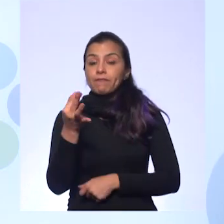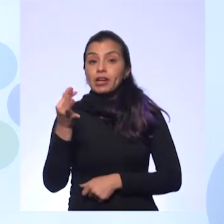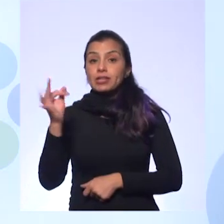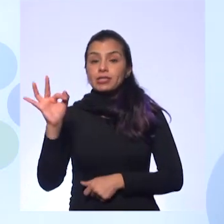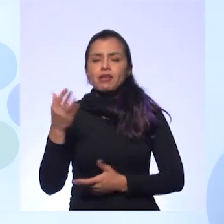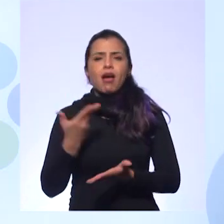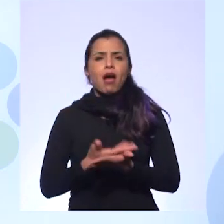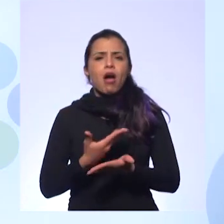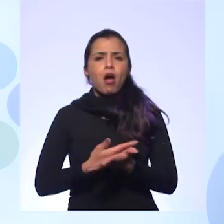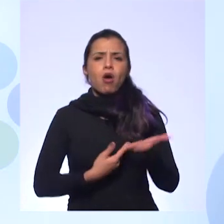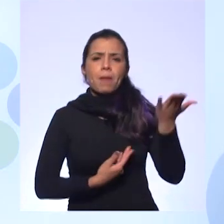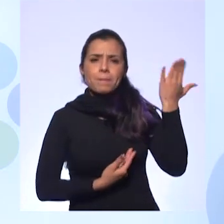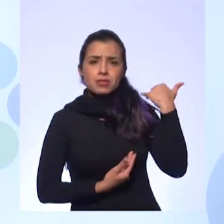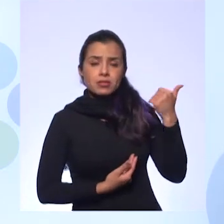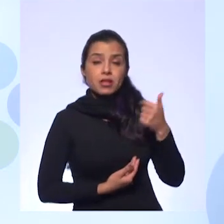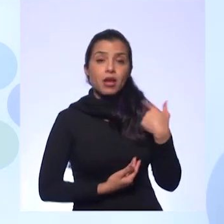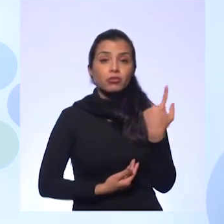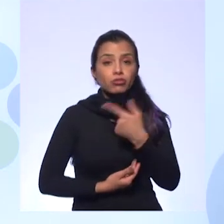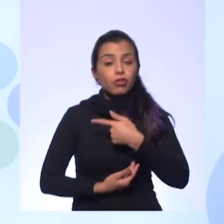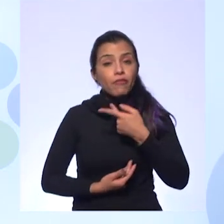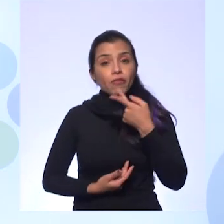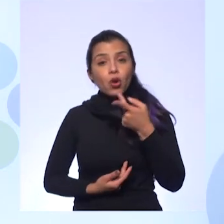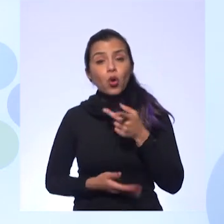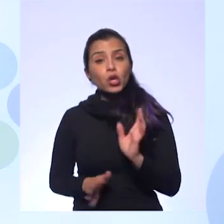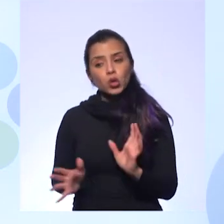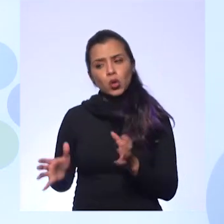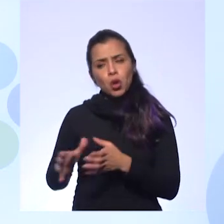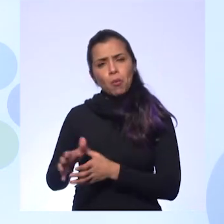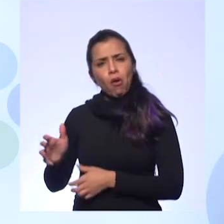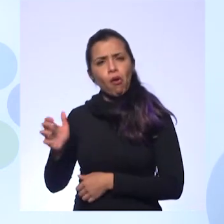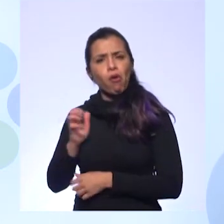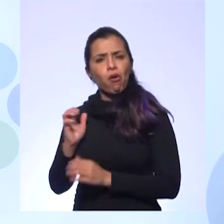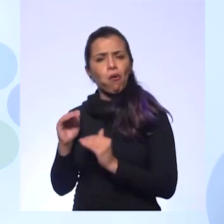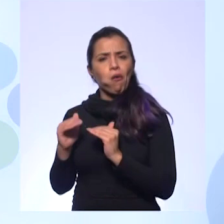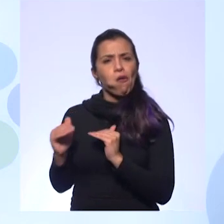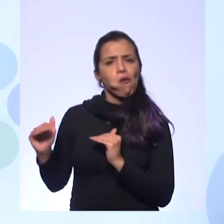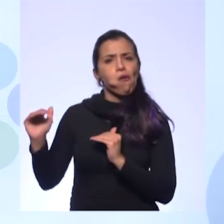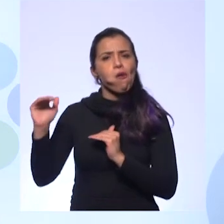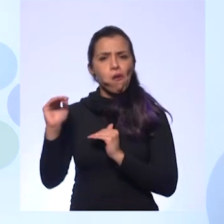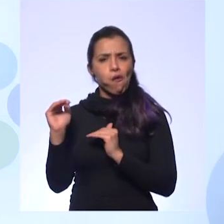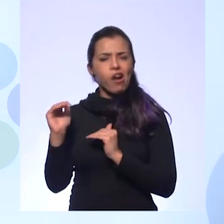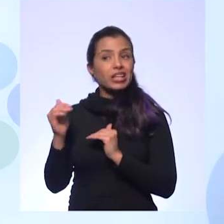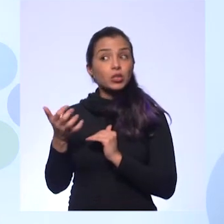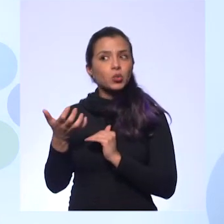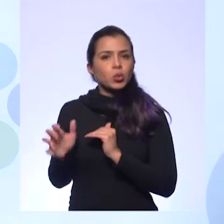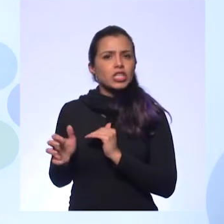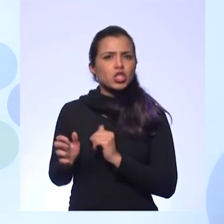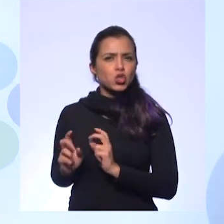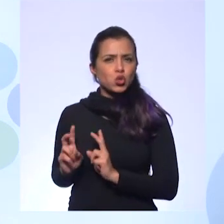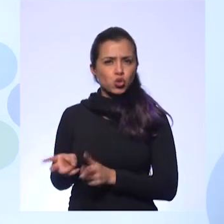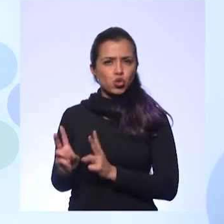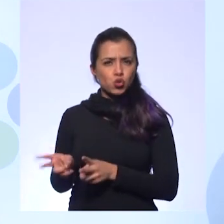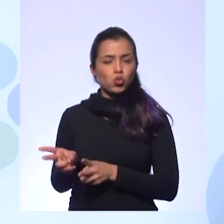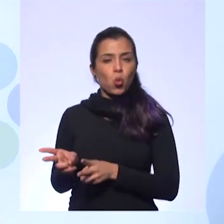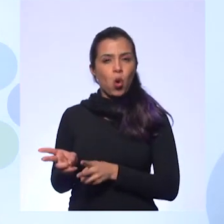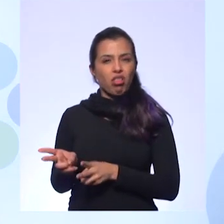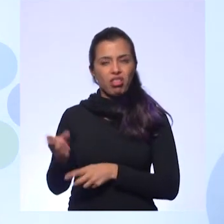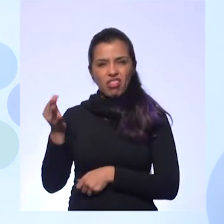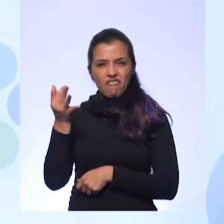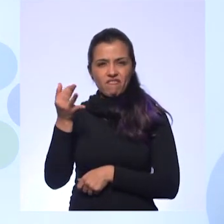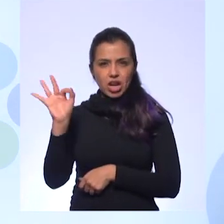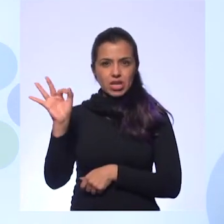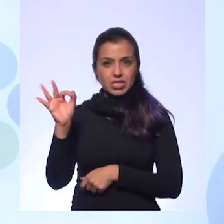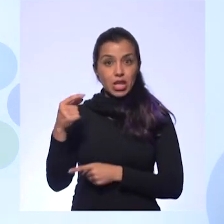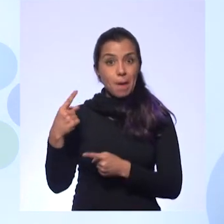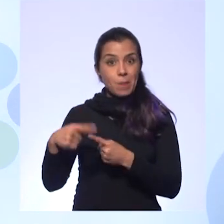aula passada que parte da nobreza, do clero que não quis continuar na França, naquele ambiente de